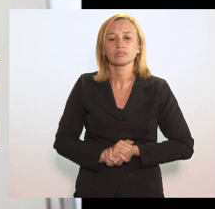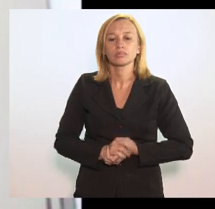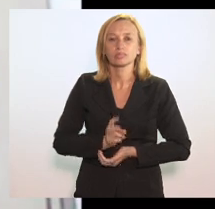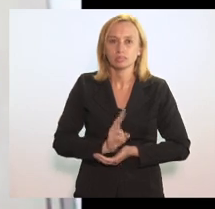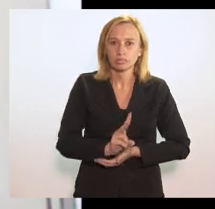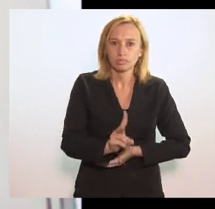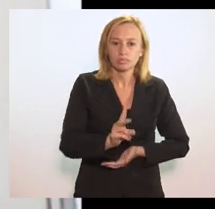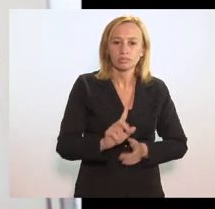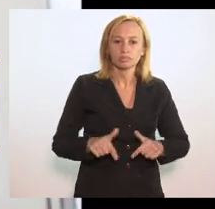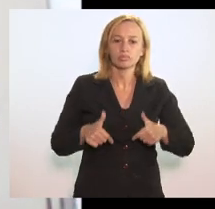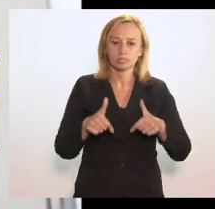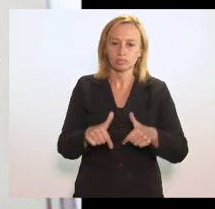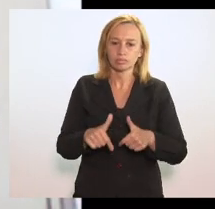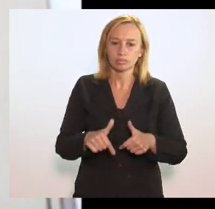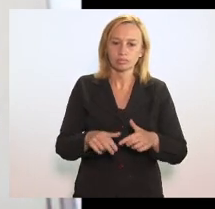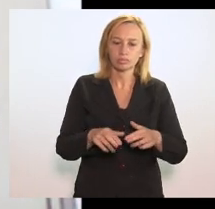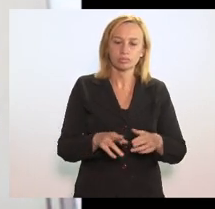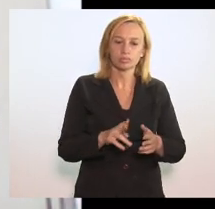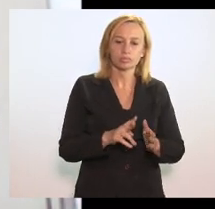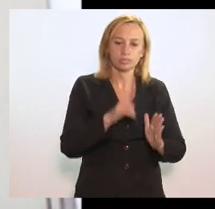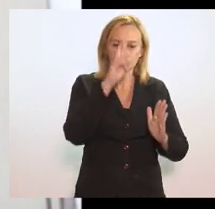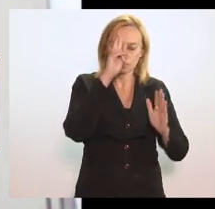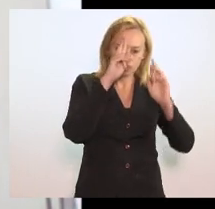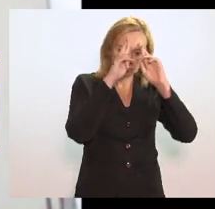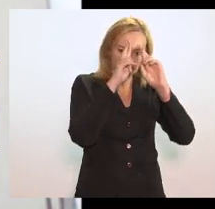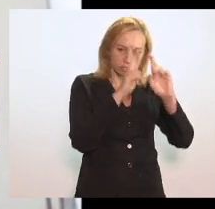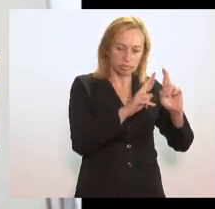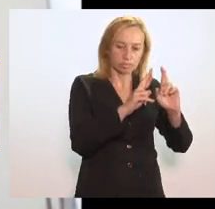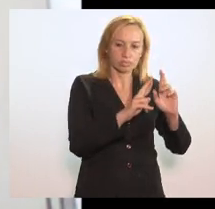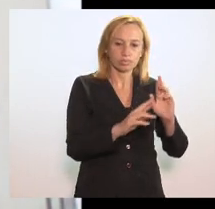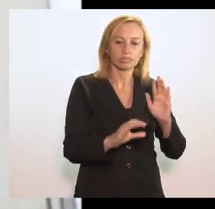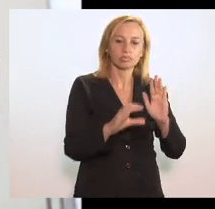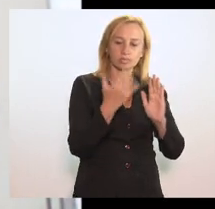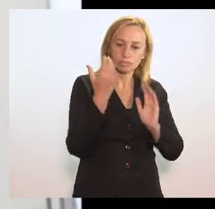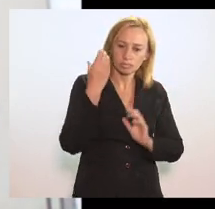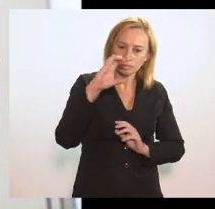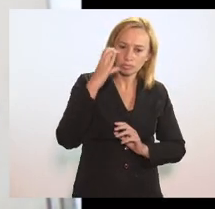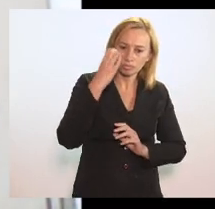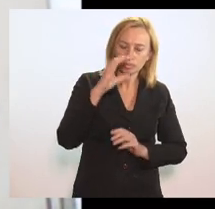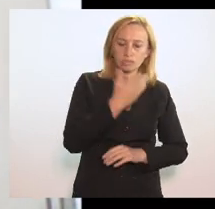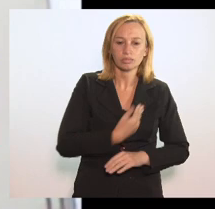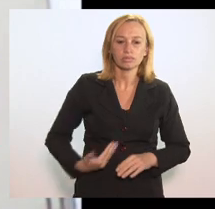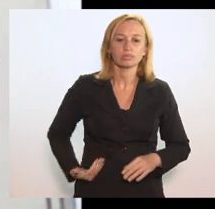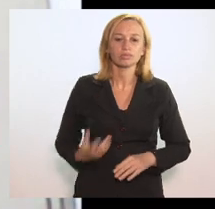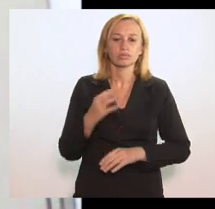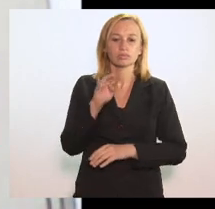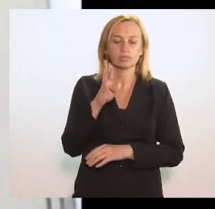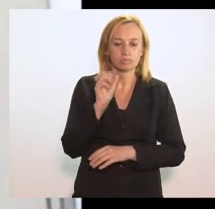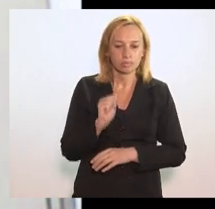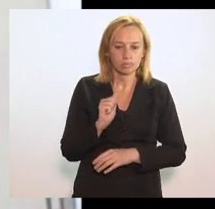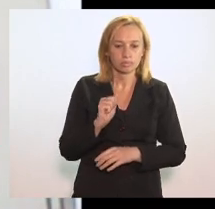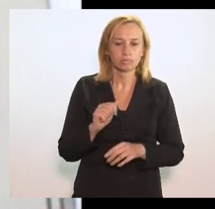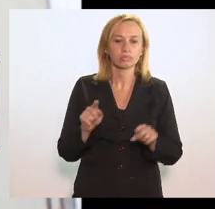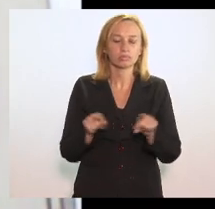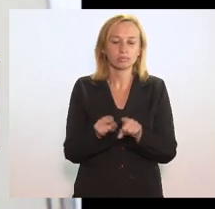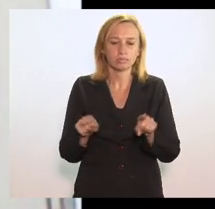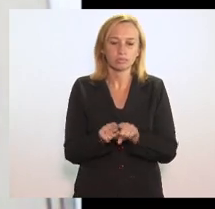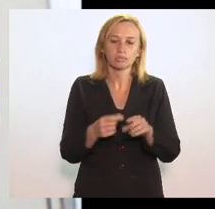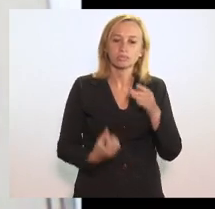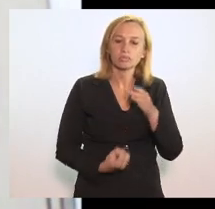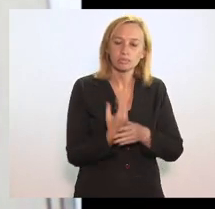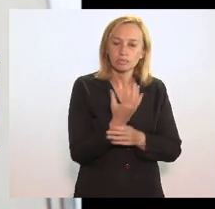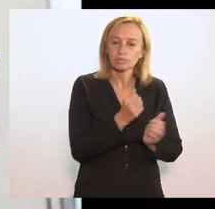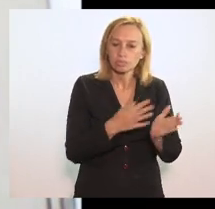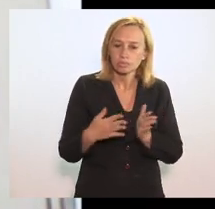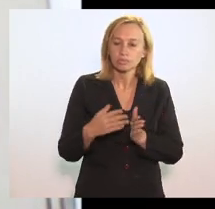sempre atuando com respaldo da ciência, das autoridades sanitárias e daquilo que vem sendo produzido